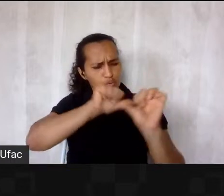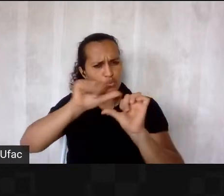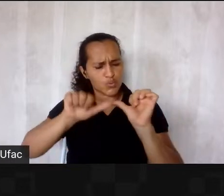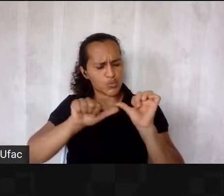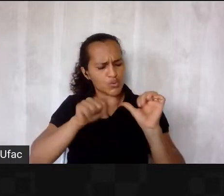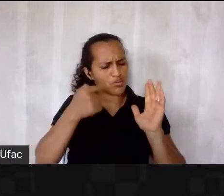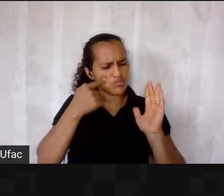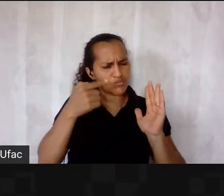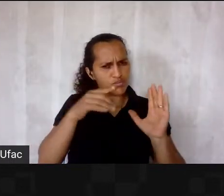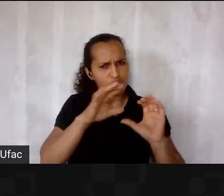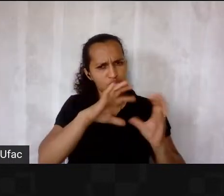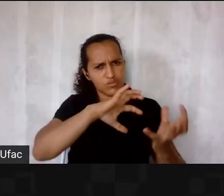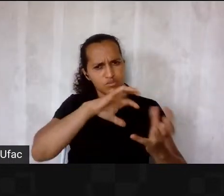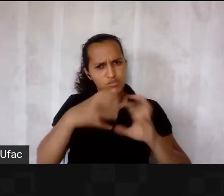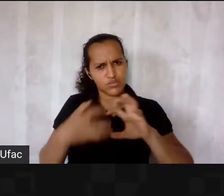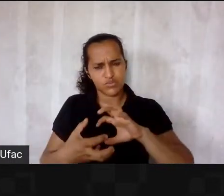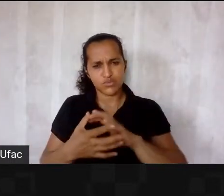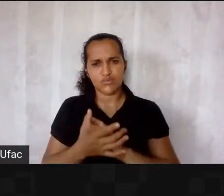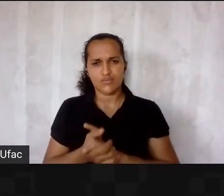Desculpa.